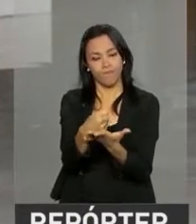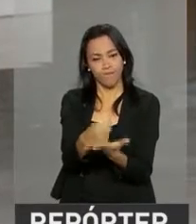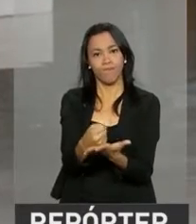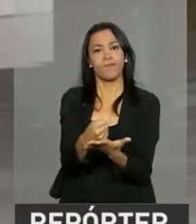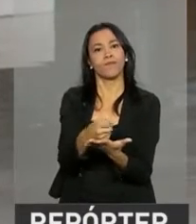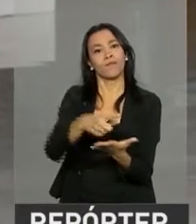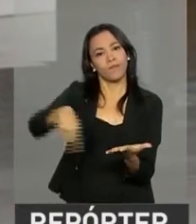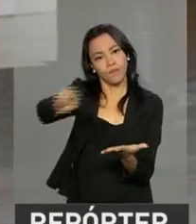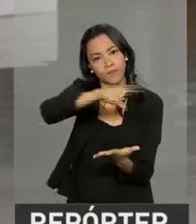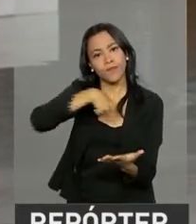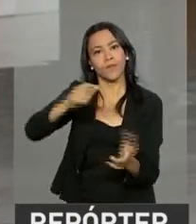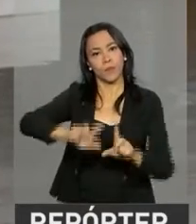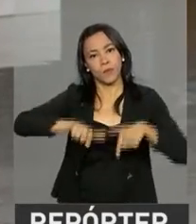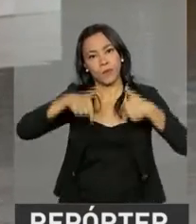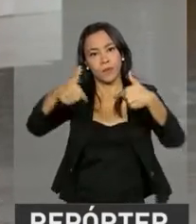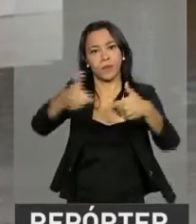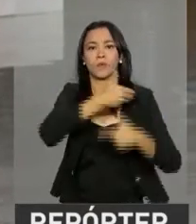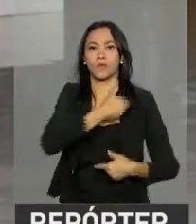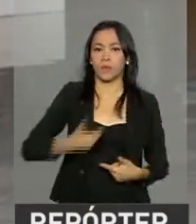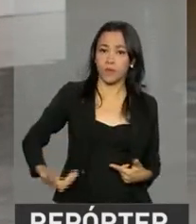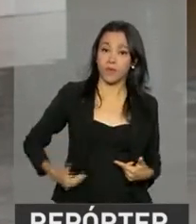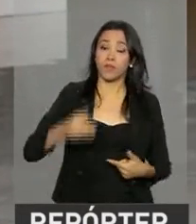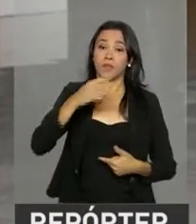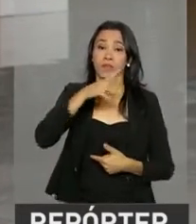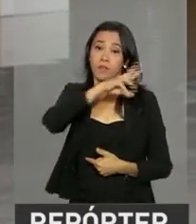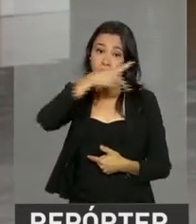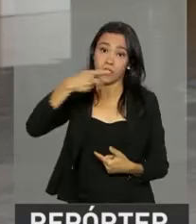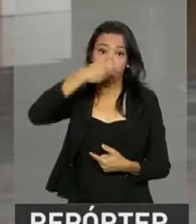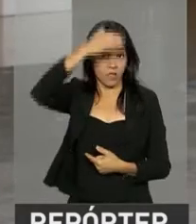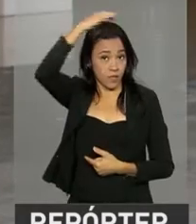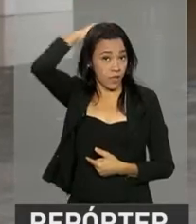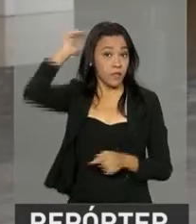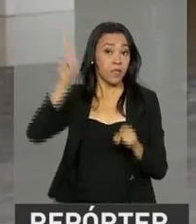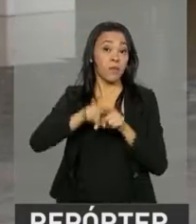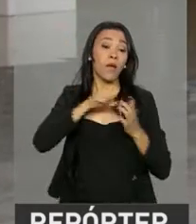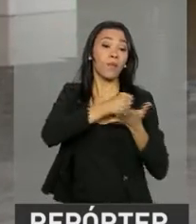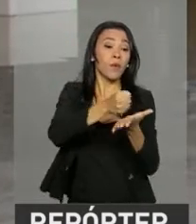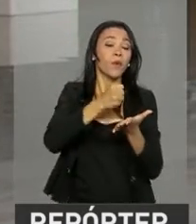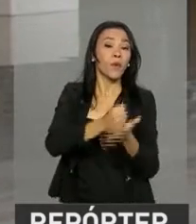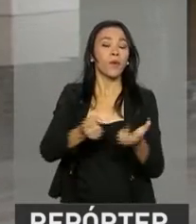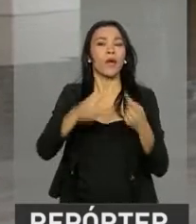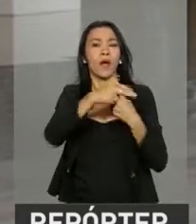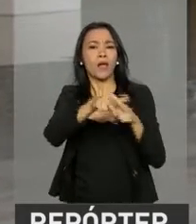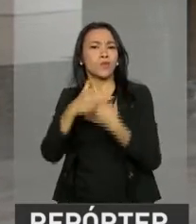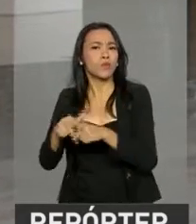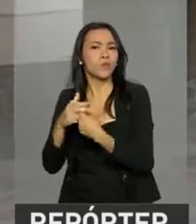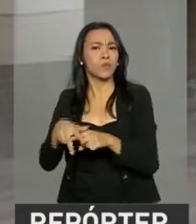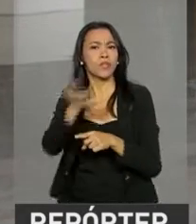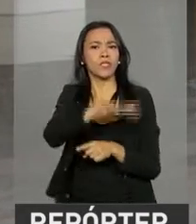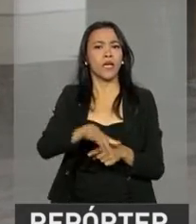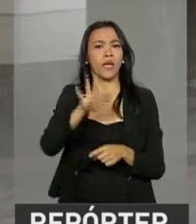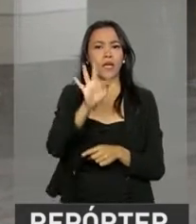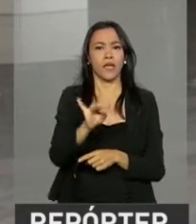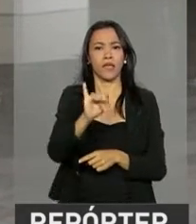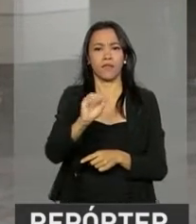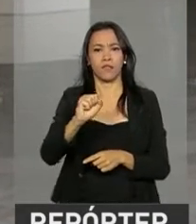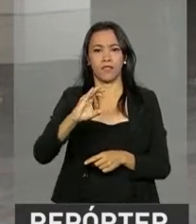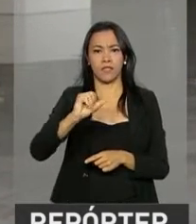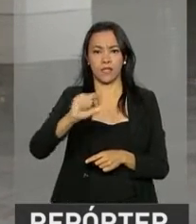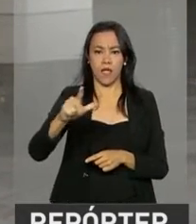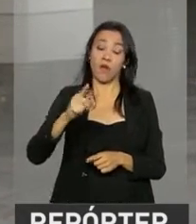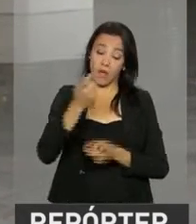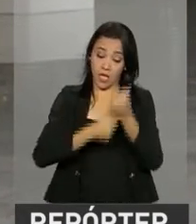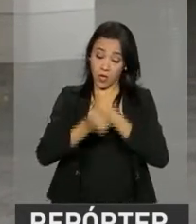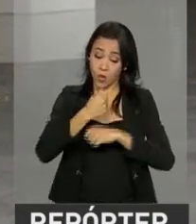às ações do governo Temer e também reiteraram o apoio às medidas de ajuste fiscal para que a economia volte a crescer e a